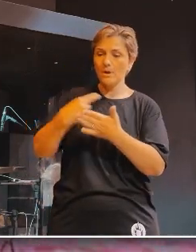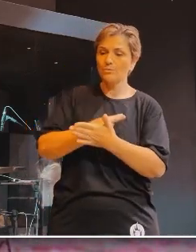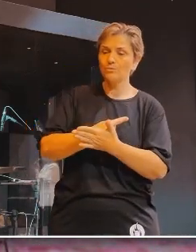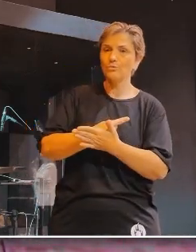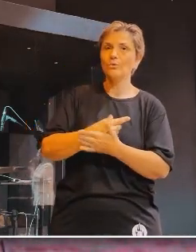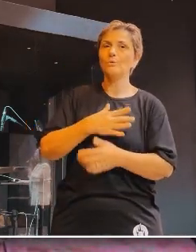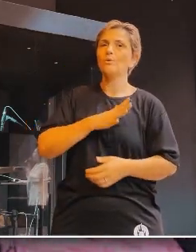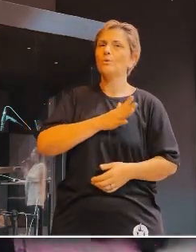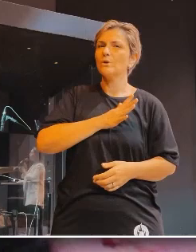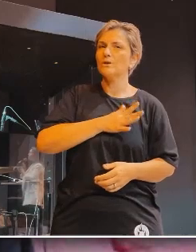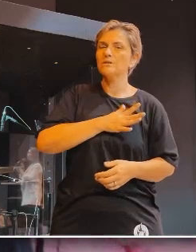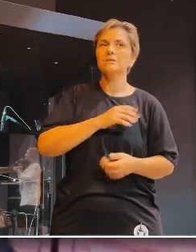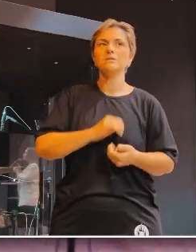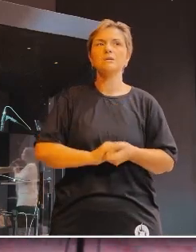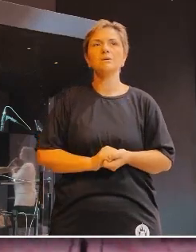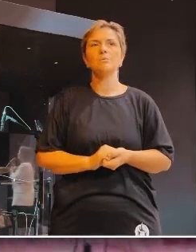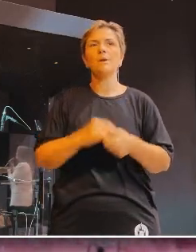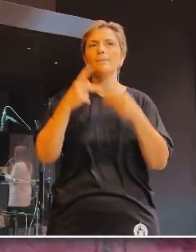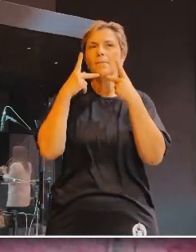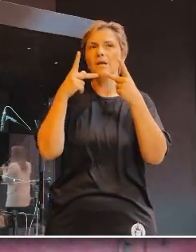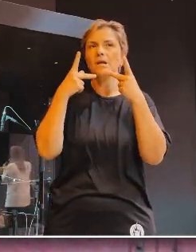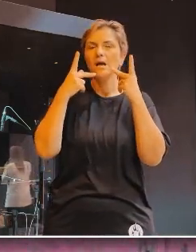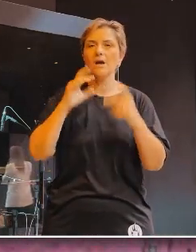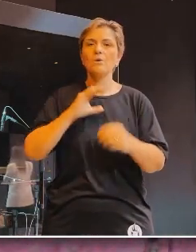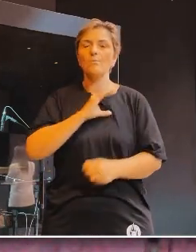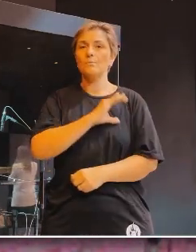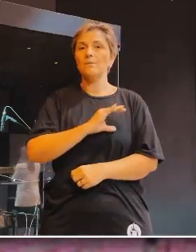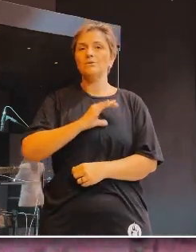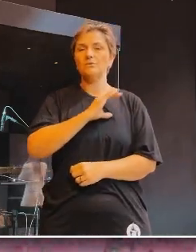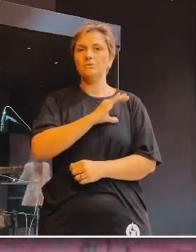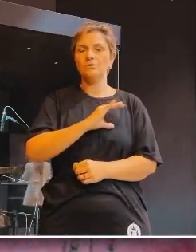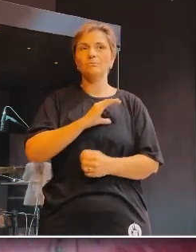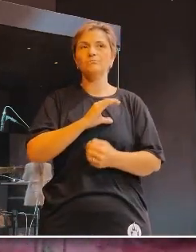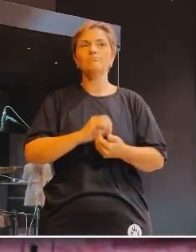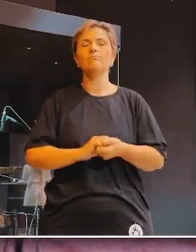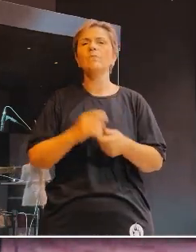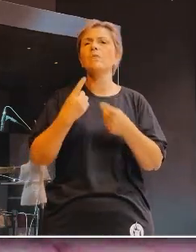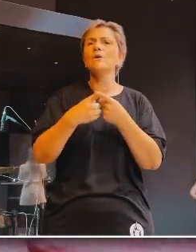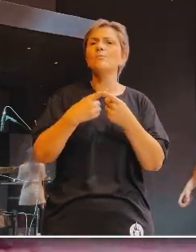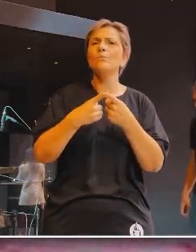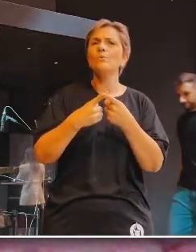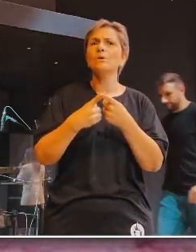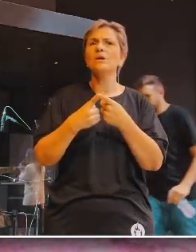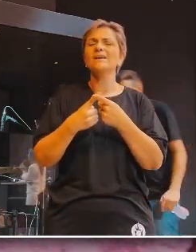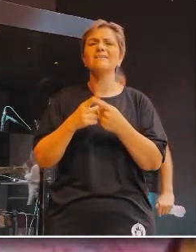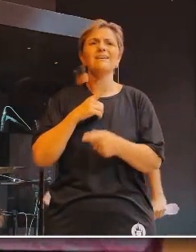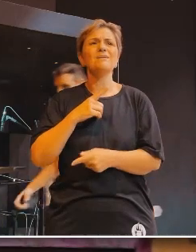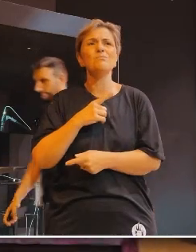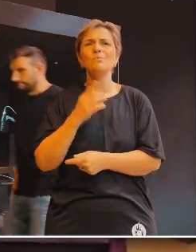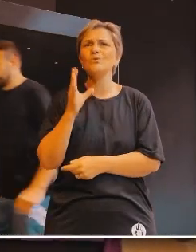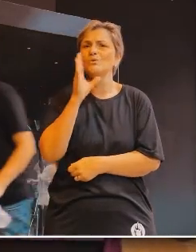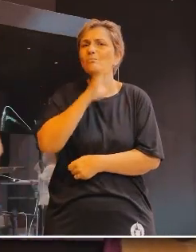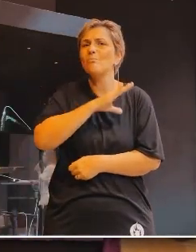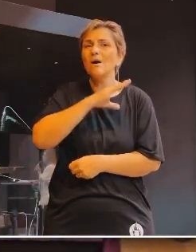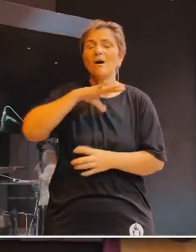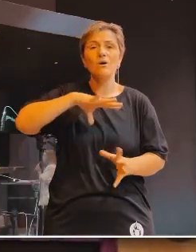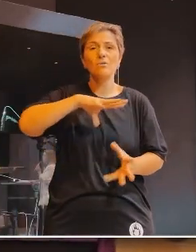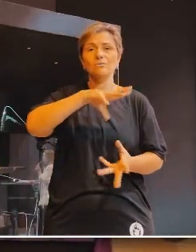essa palavra de compassivos, compaixão? Por que tanta maldade no